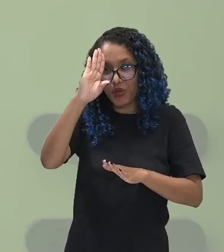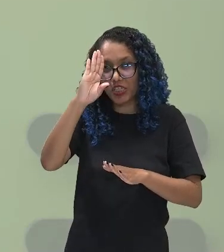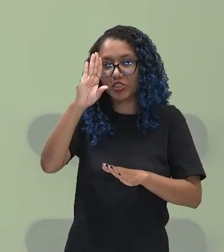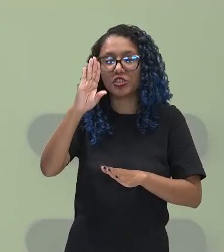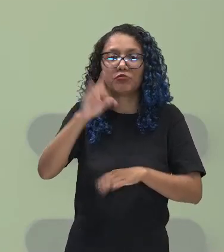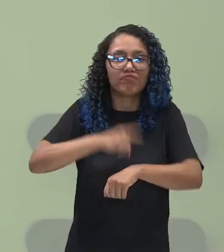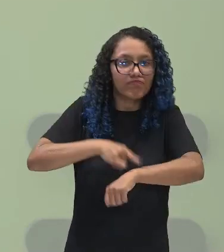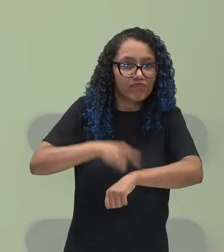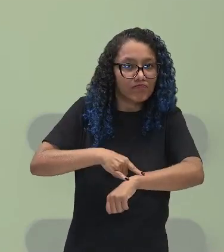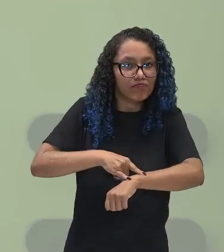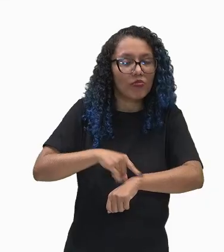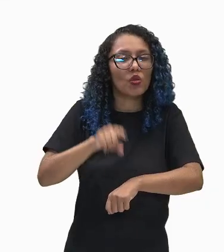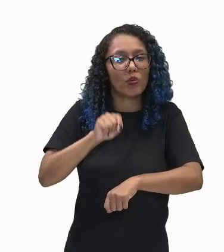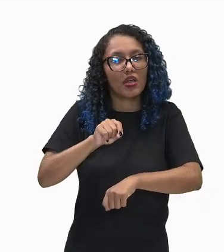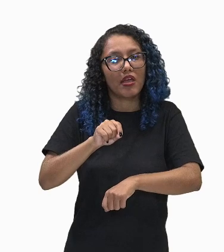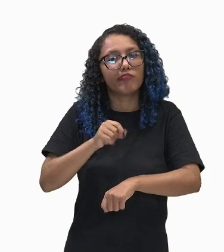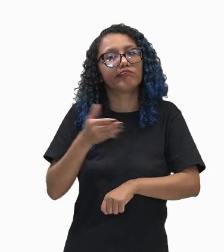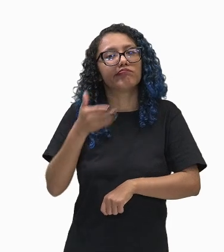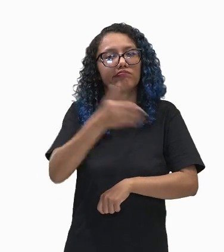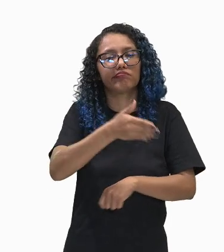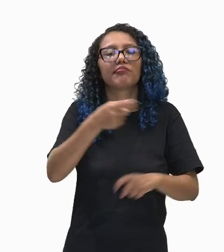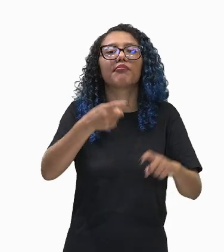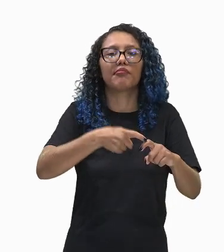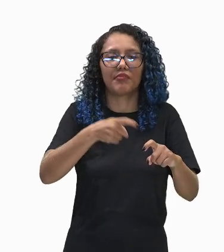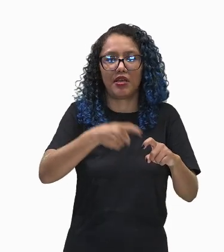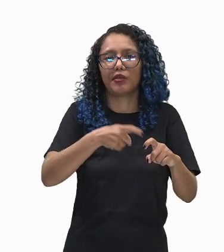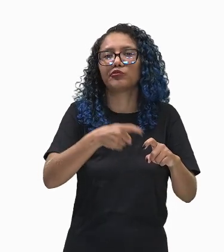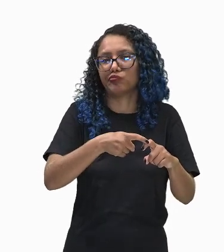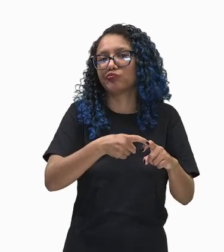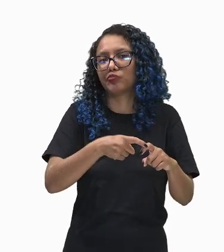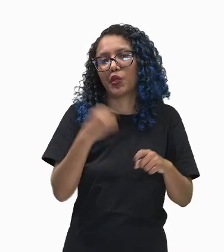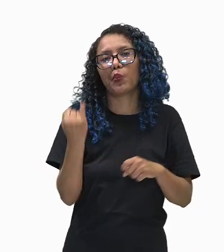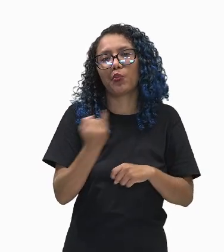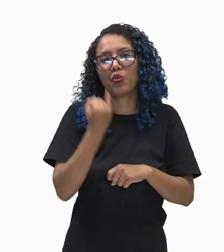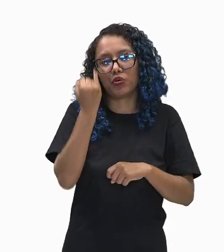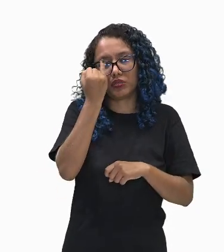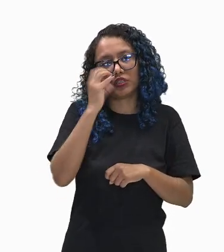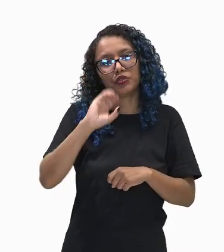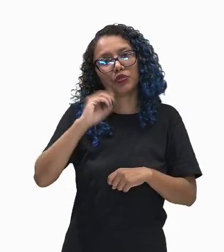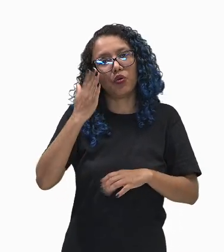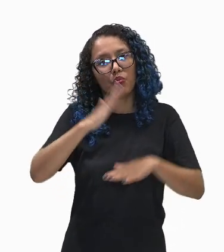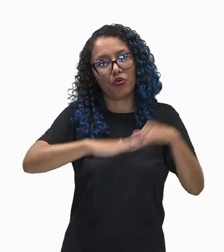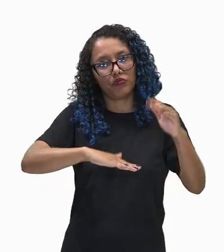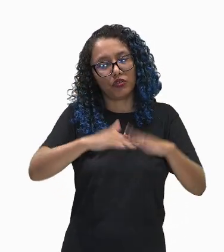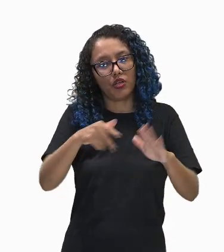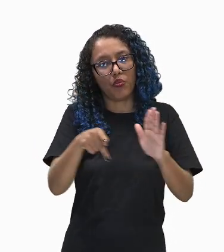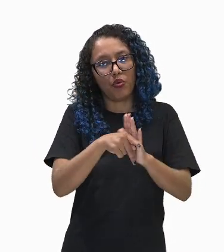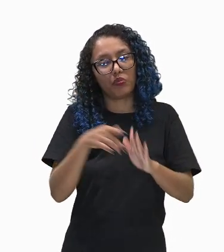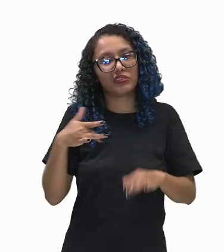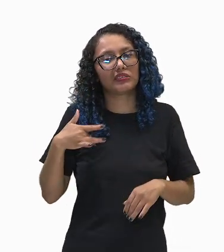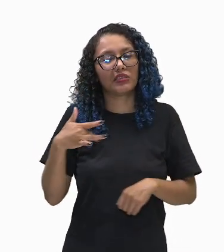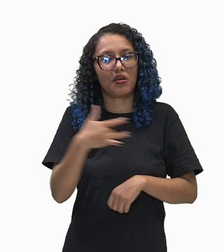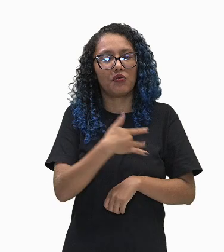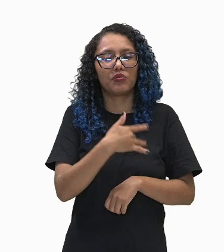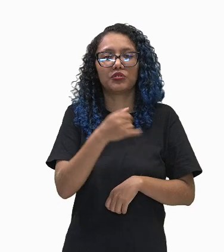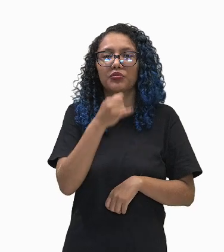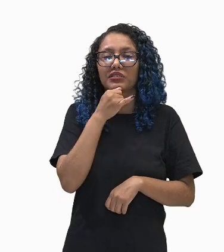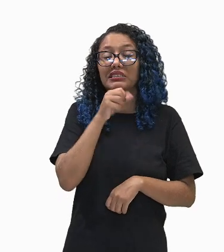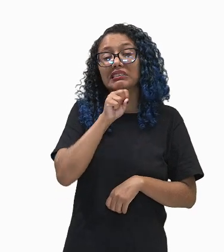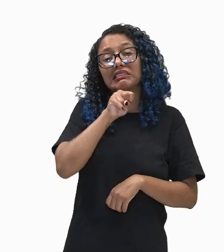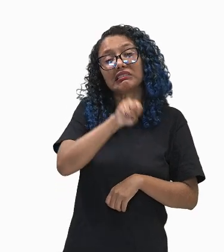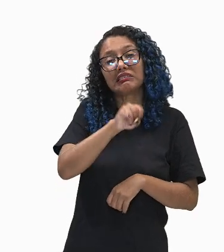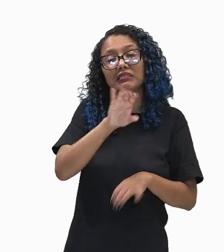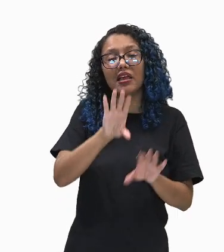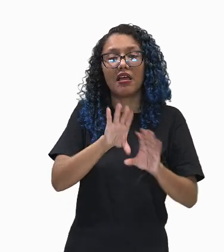urinário, consultar sempre o médico, isso é interessante, ou um profissional da saúde, no caso de